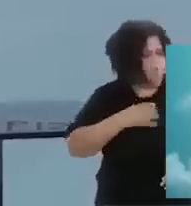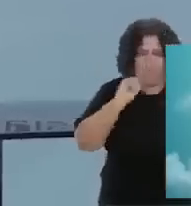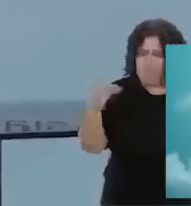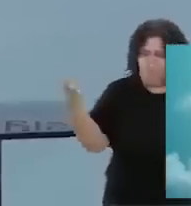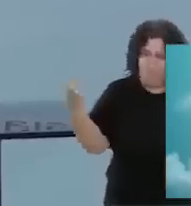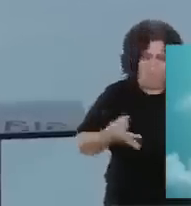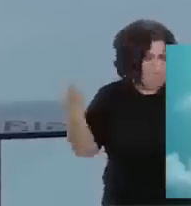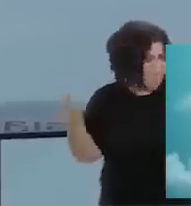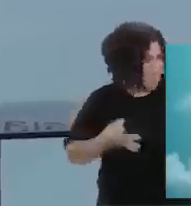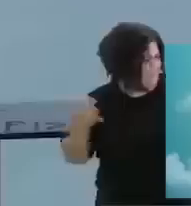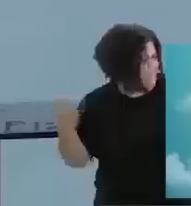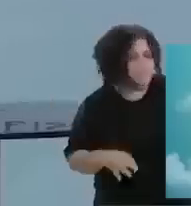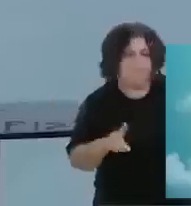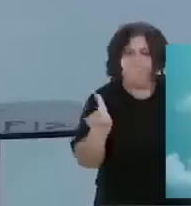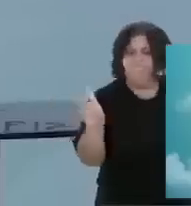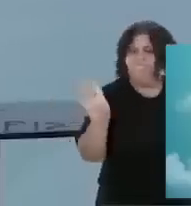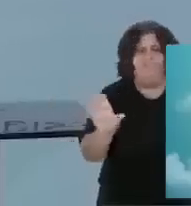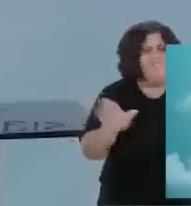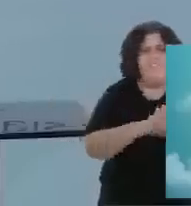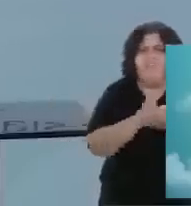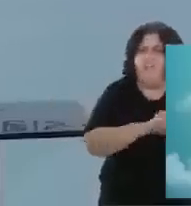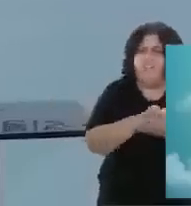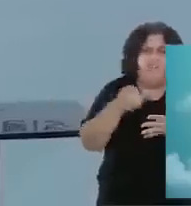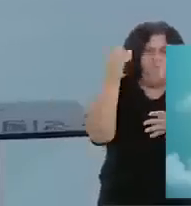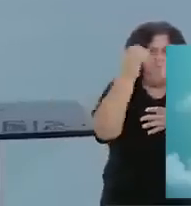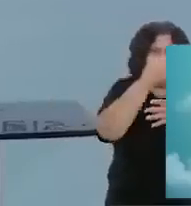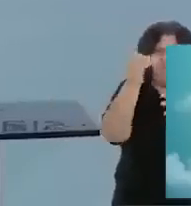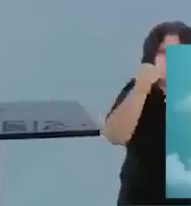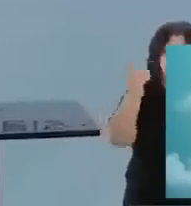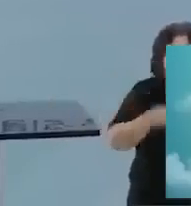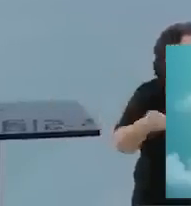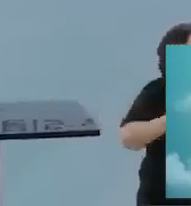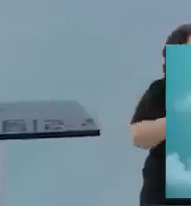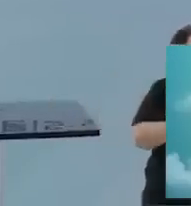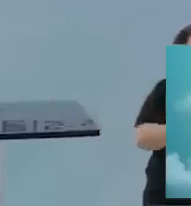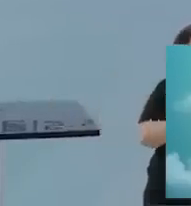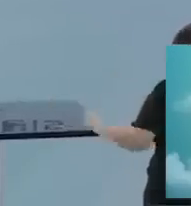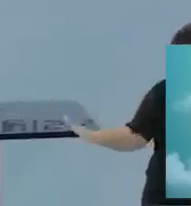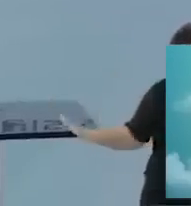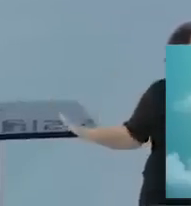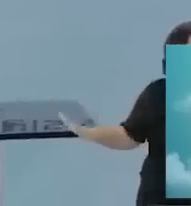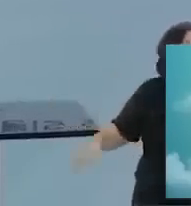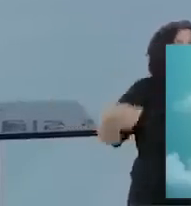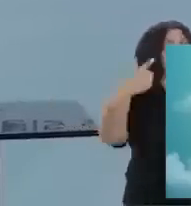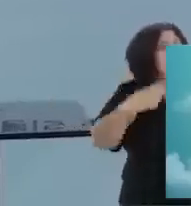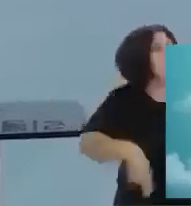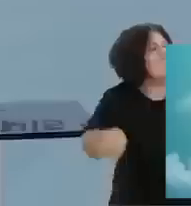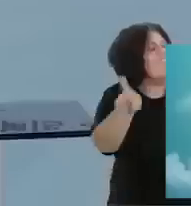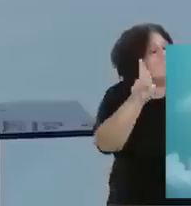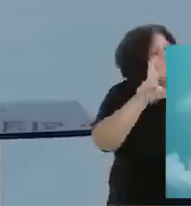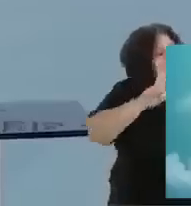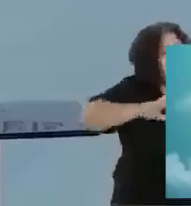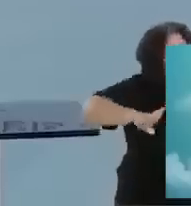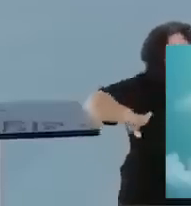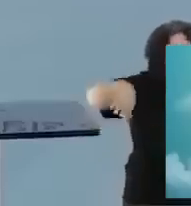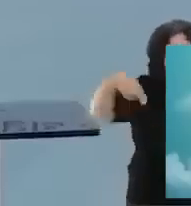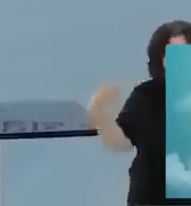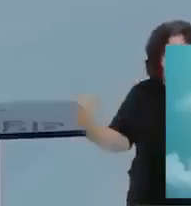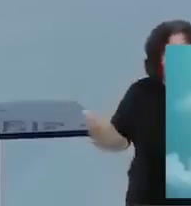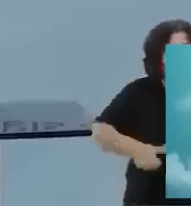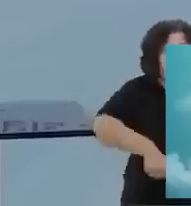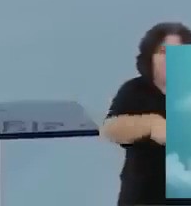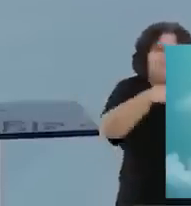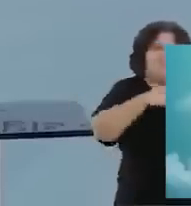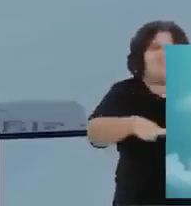aqueles que estão machucados, feridos, para que eles encontrem aqui aceitação, restauração, perdão, novidade de